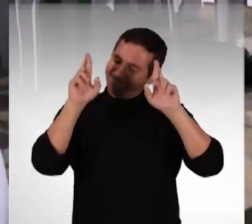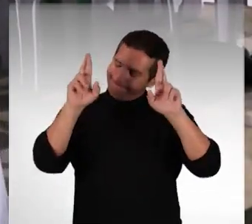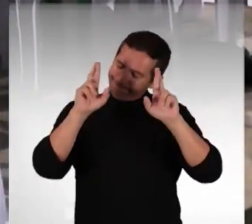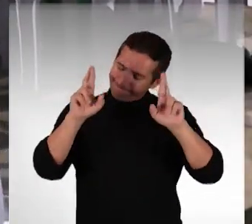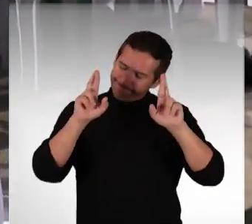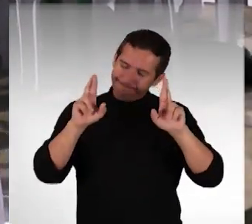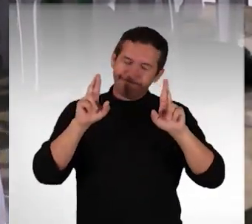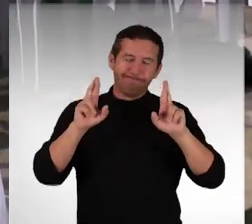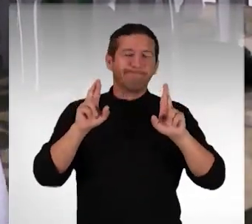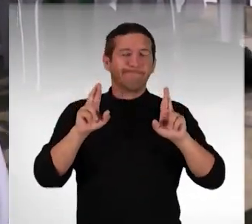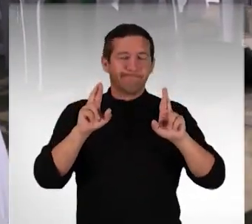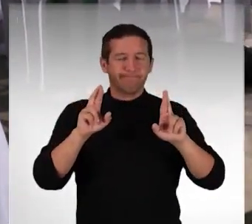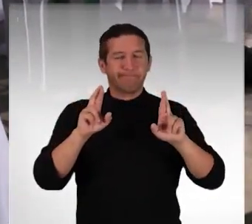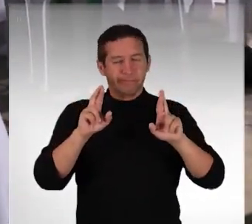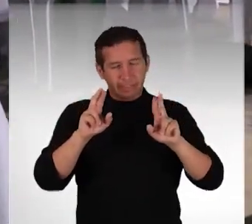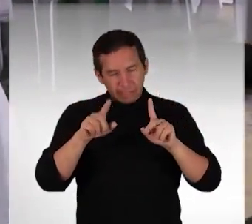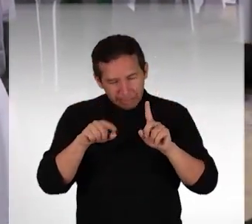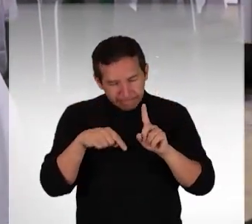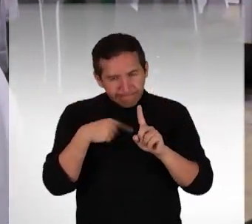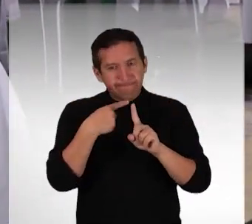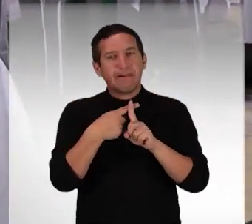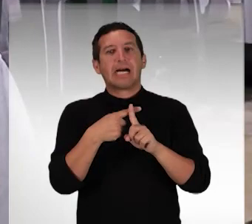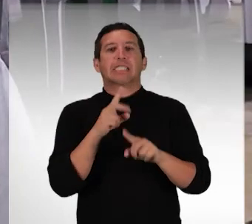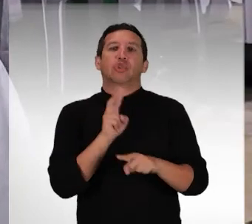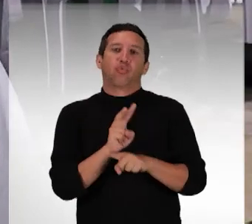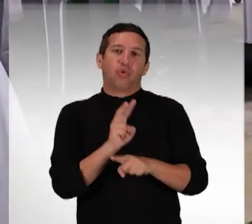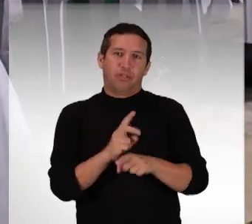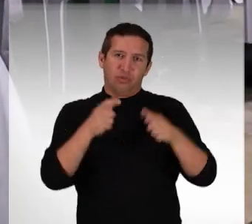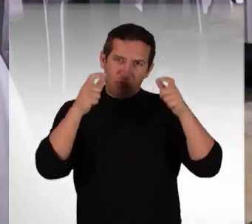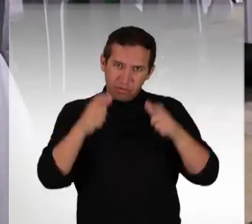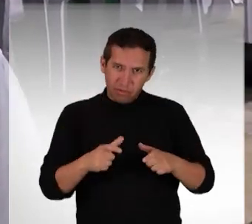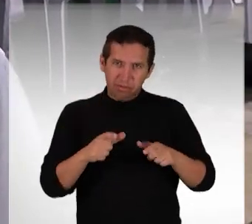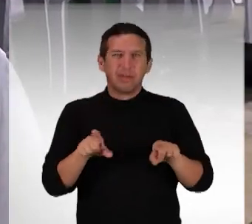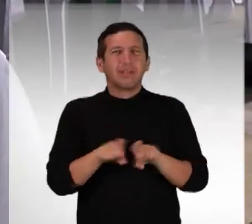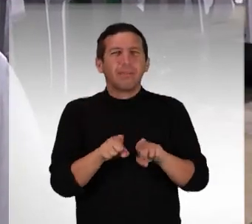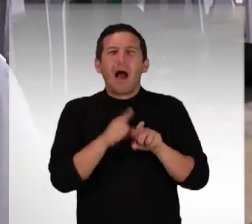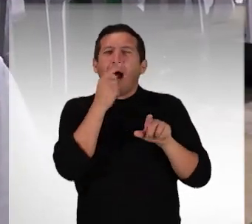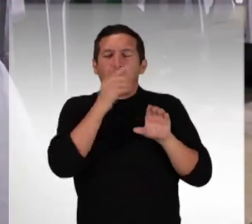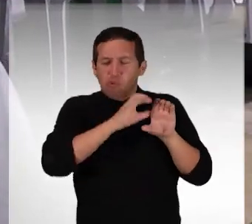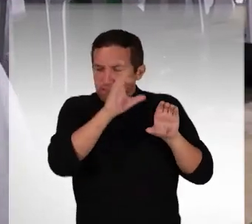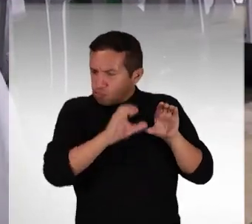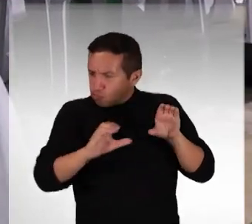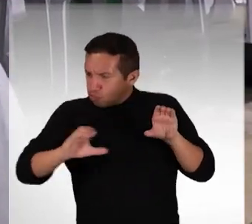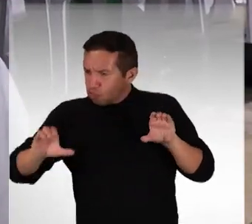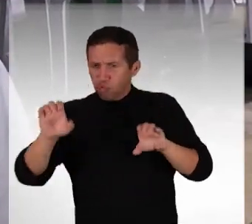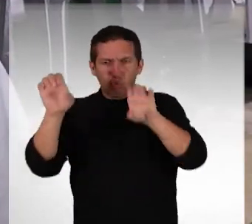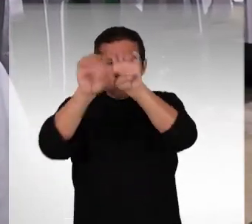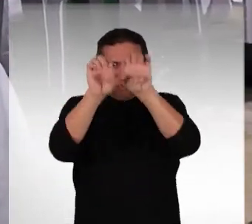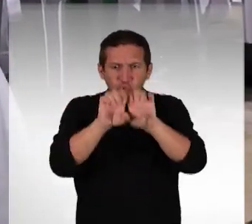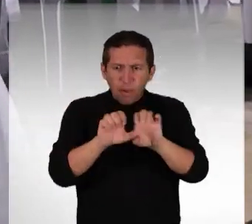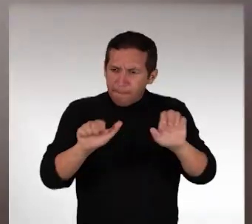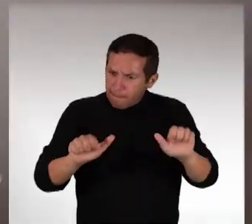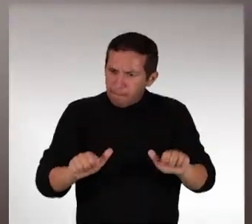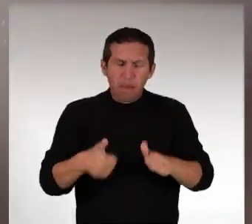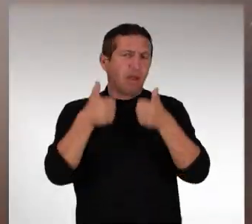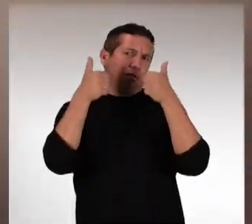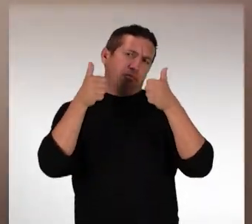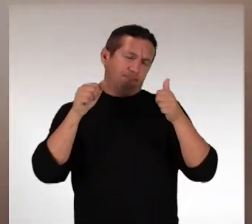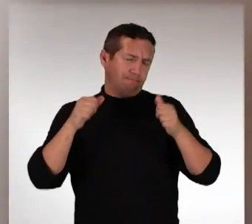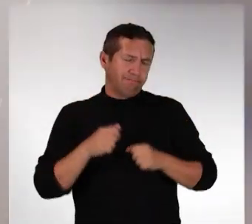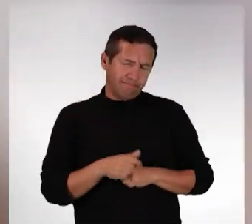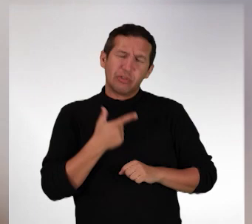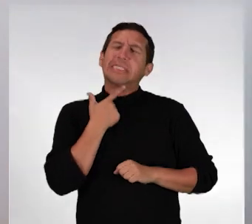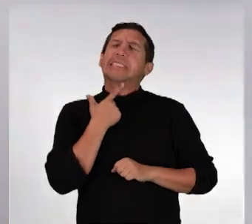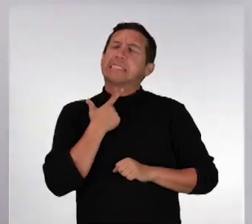esperança, de mais segurança para o nosso bairro. Saneamento básico, uma estrutura, né? E com